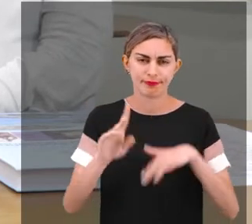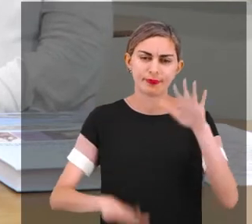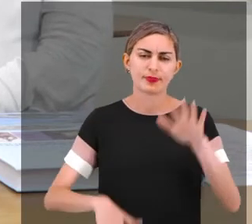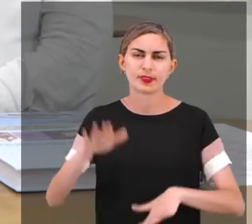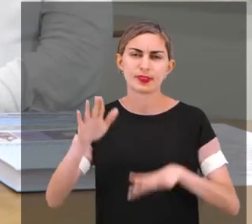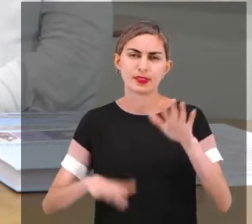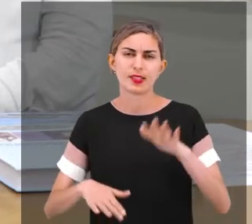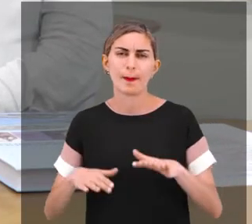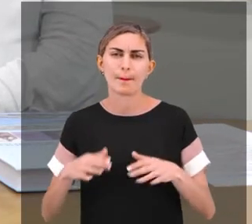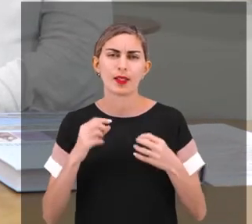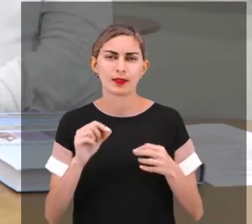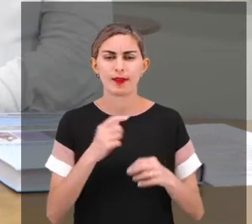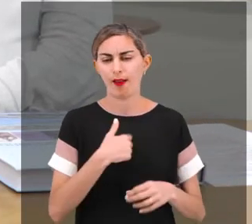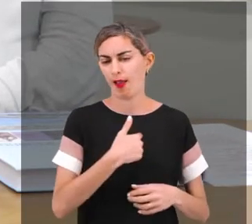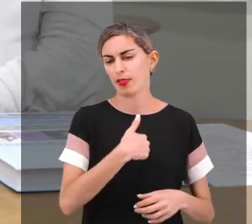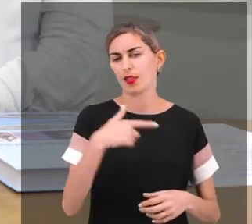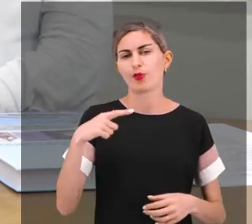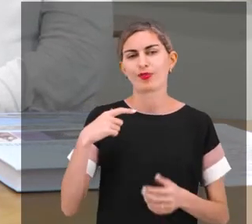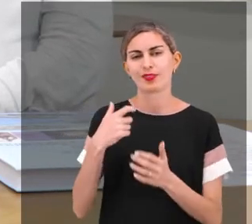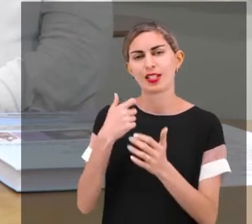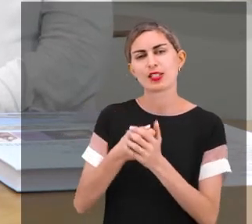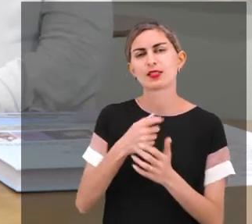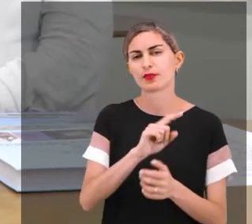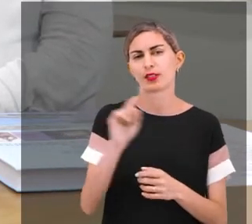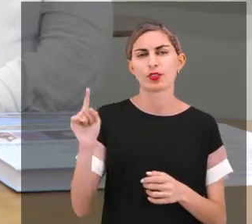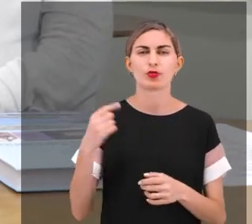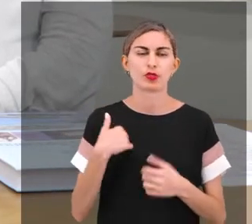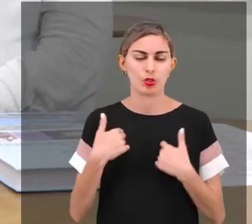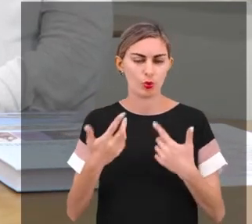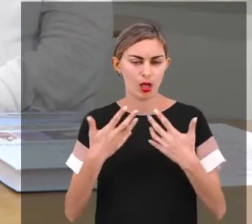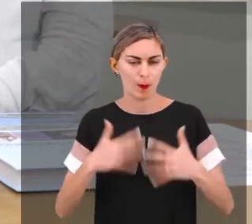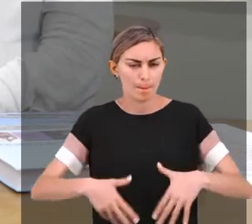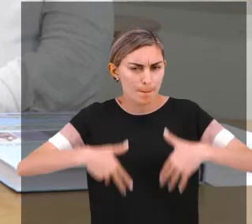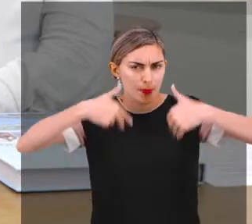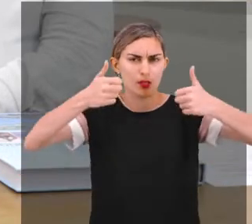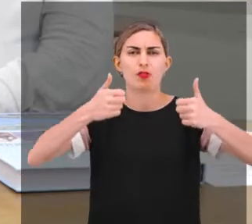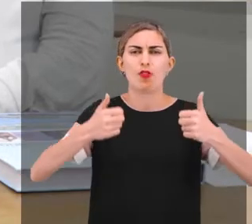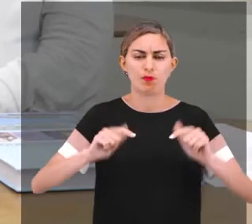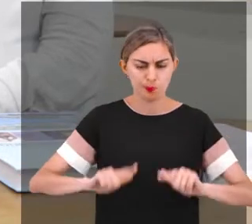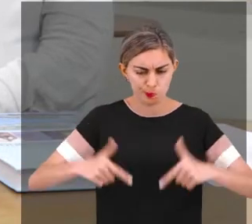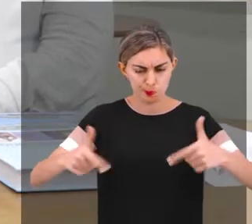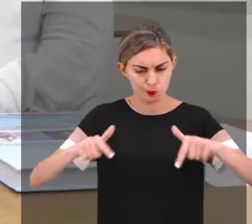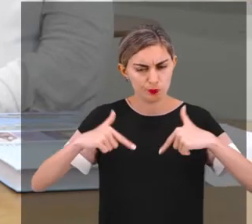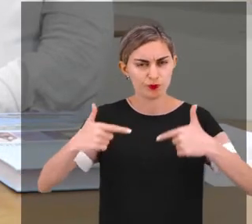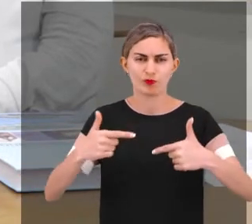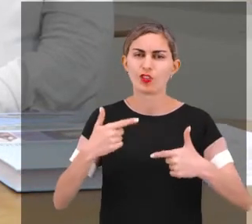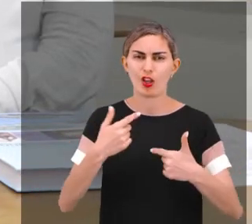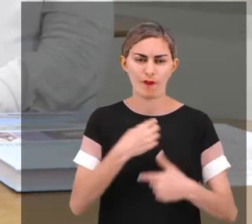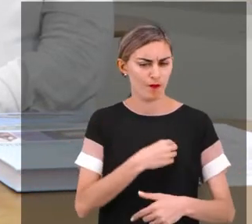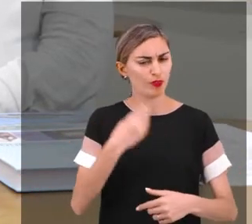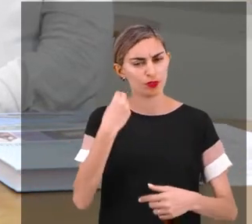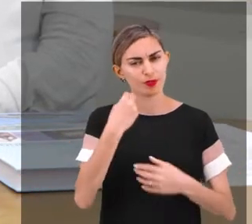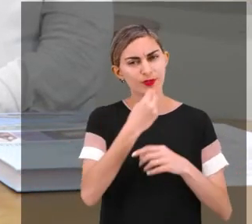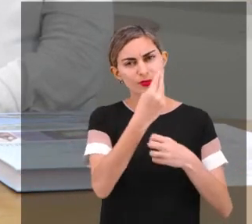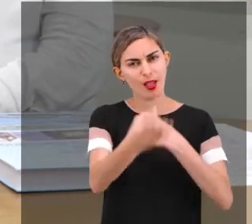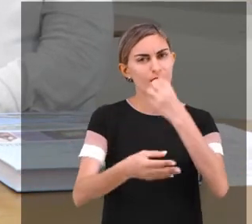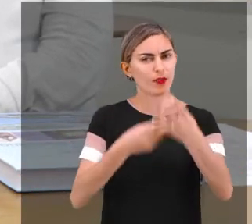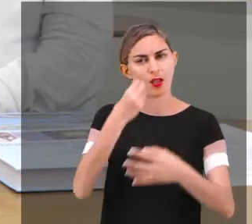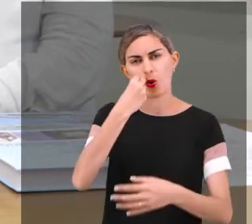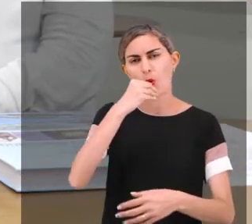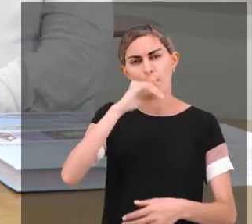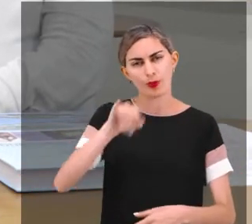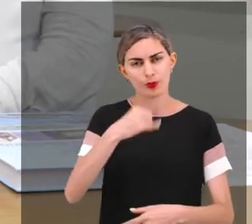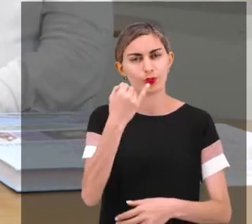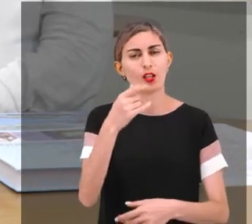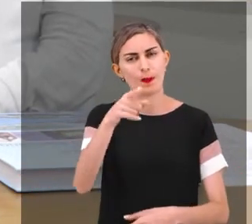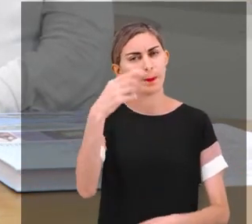isso depende muito da bandeira que cada um assuma, né? Se você quiser fazer o melhor, a vida vai te oferecer oportunidades. Cabe a você